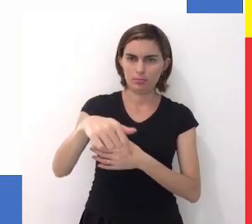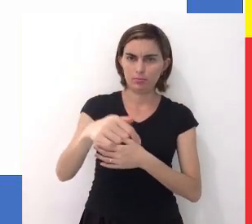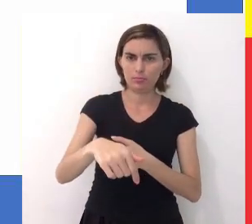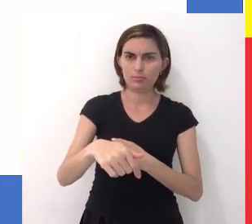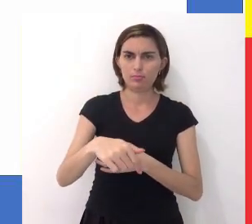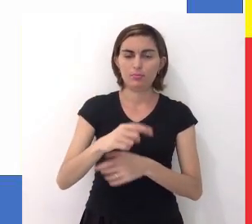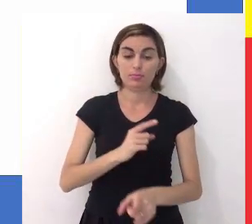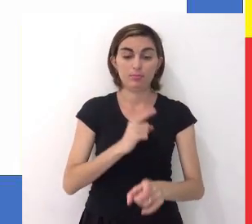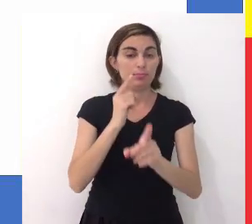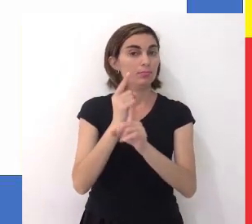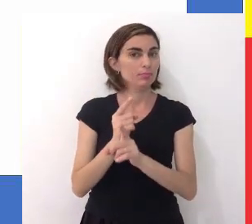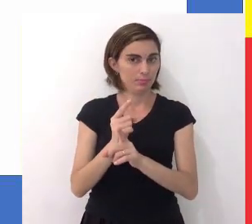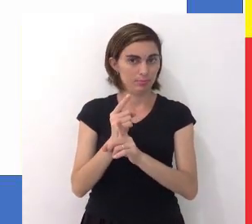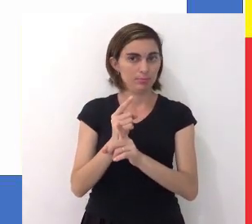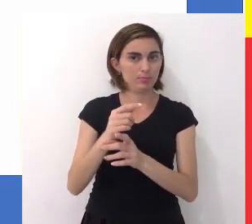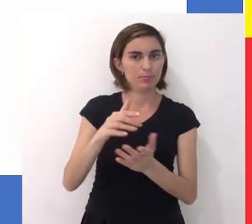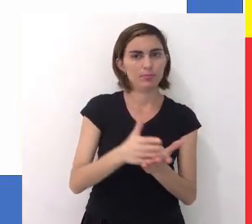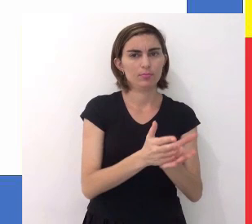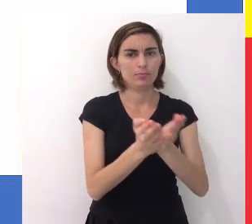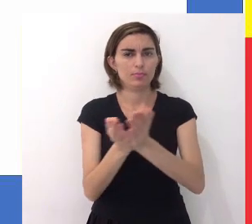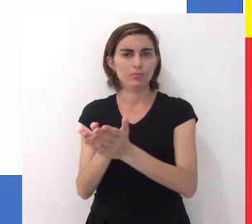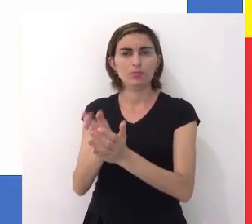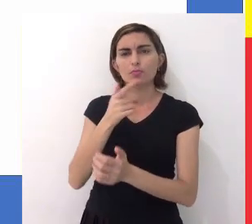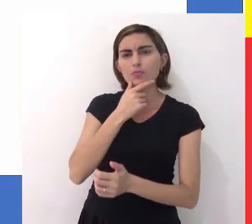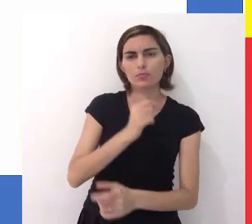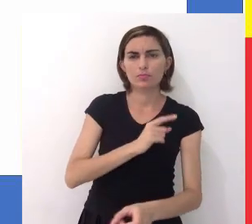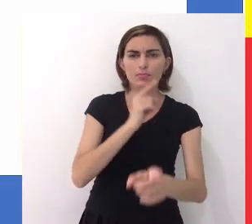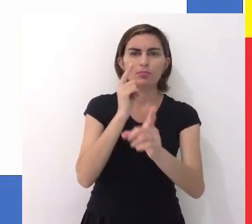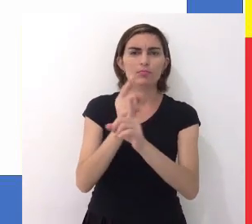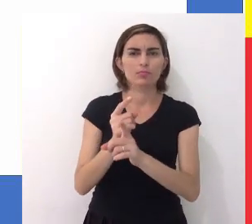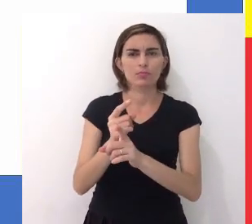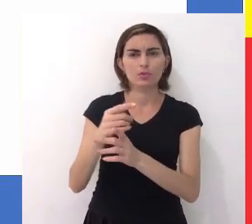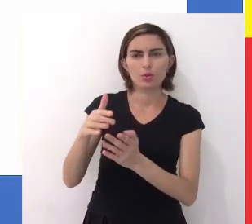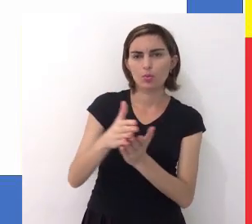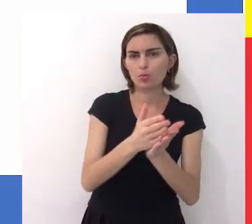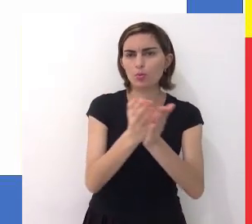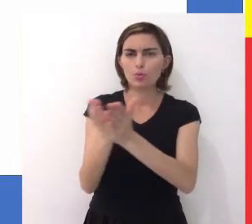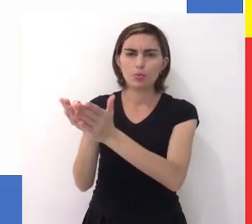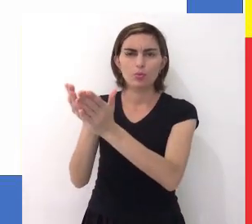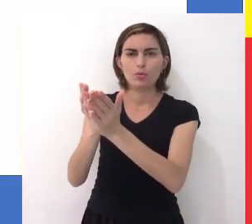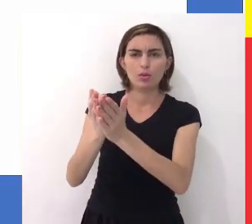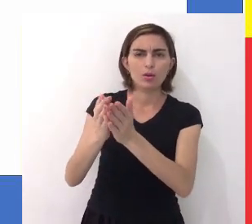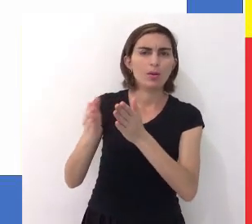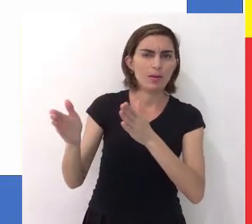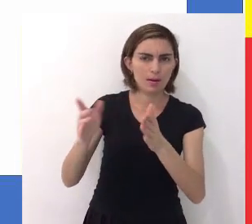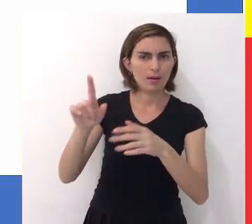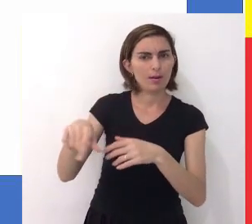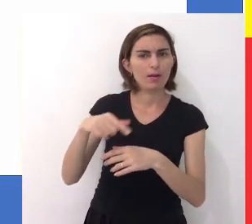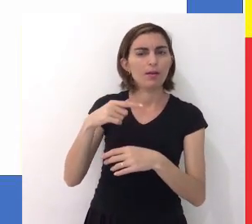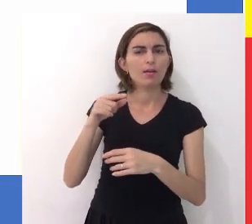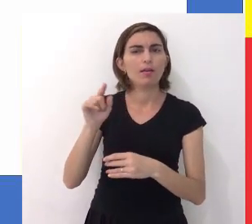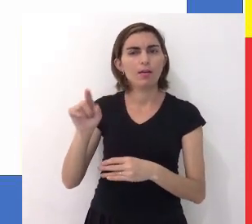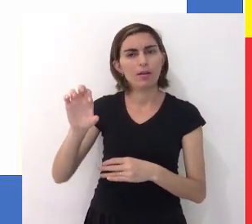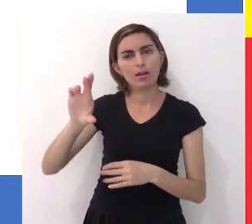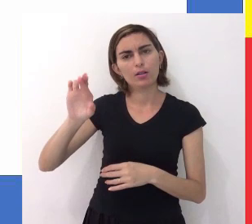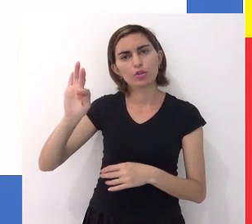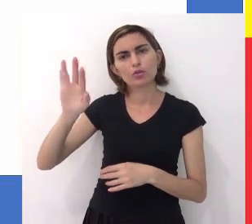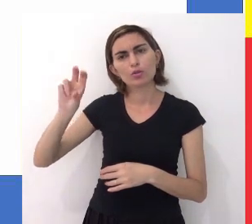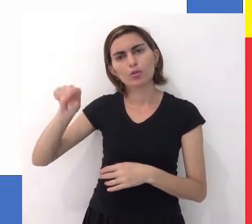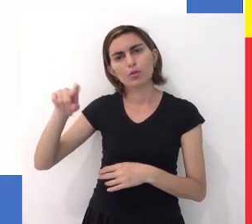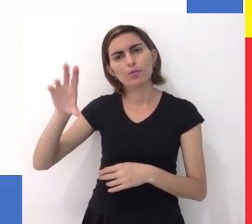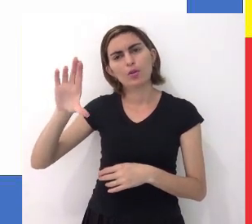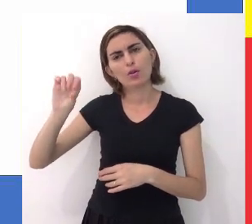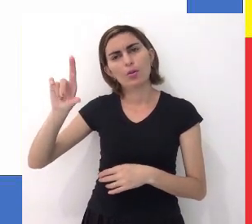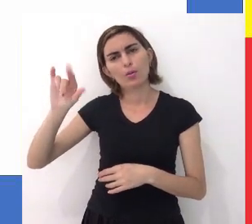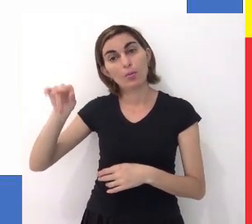por meio do descobrimento das correntes marinhas. Então, o cara que descobre a corrente marinha, o cara do momento, vai ser aí o Cristóvão